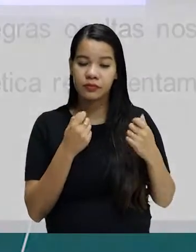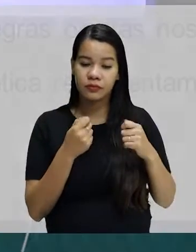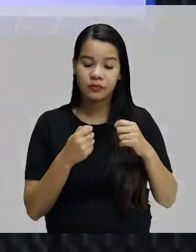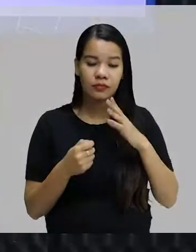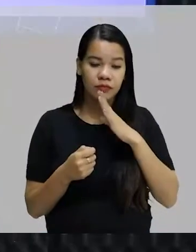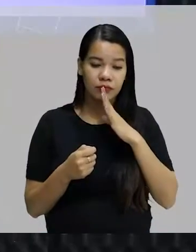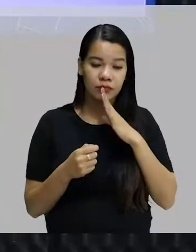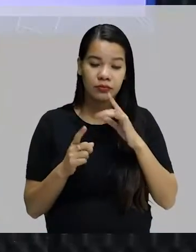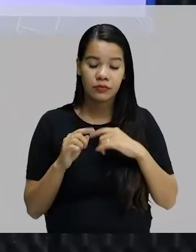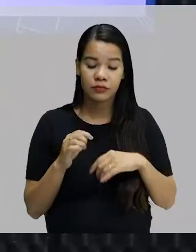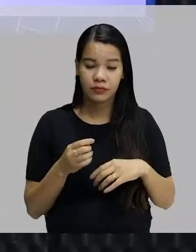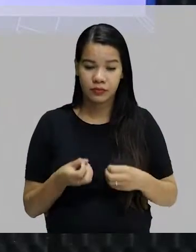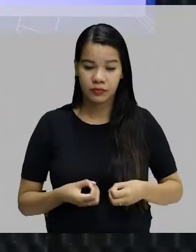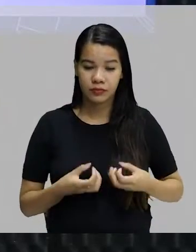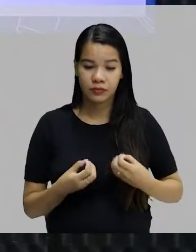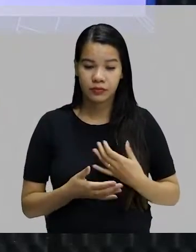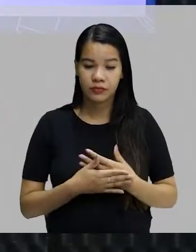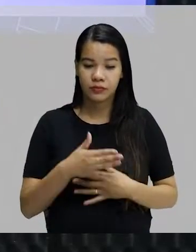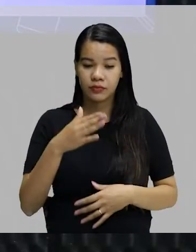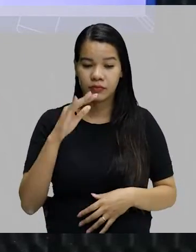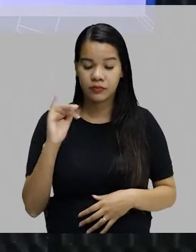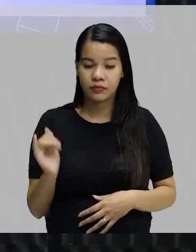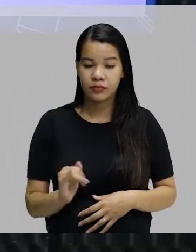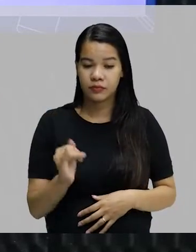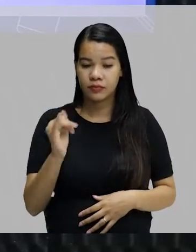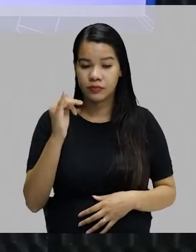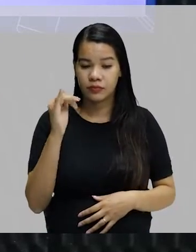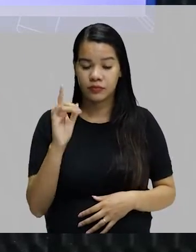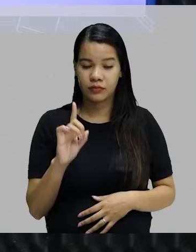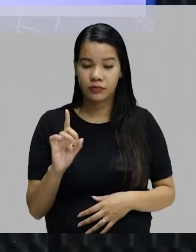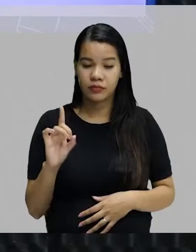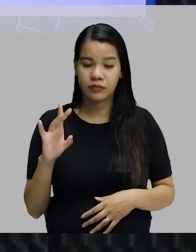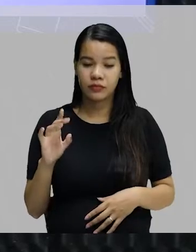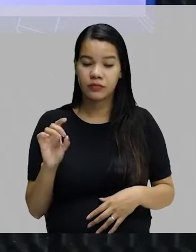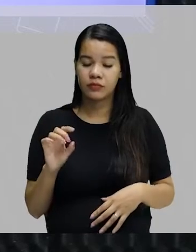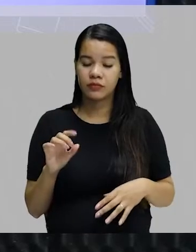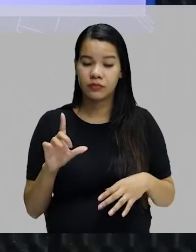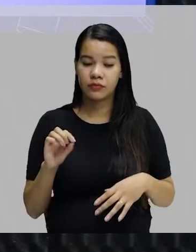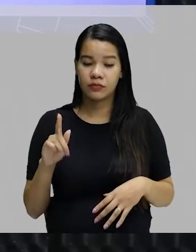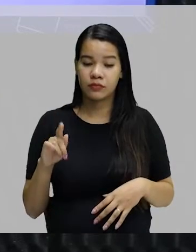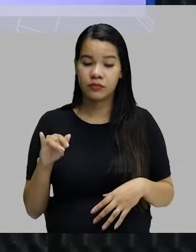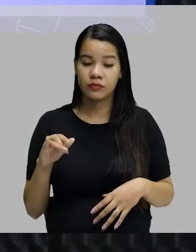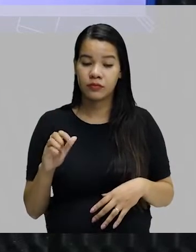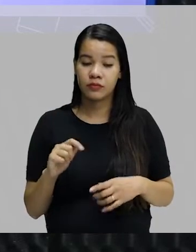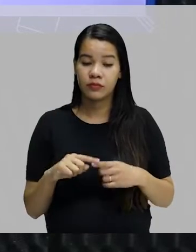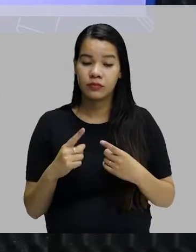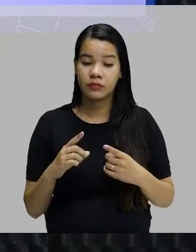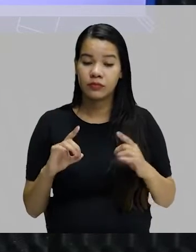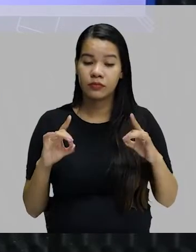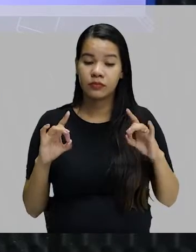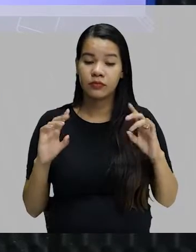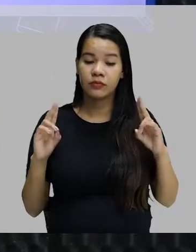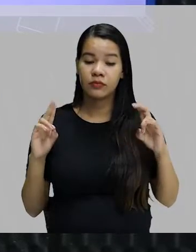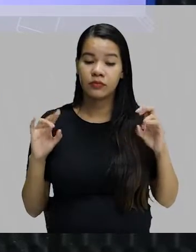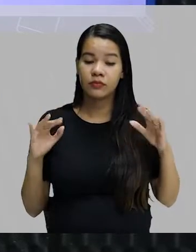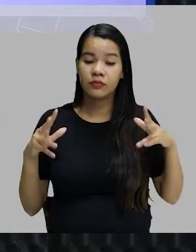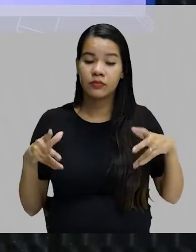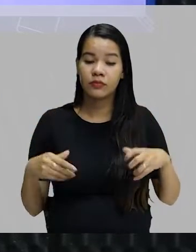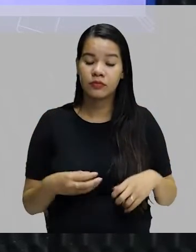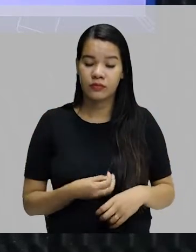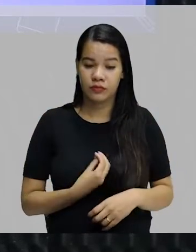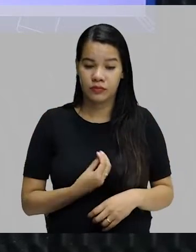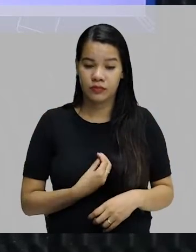da filosofia. Na verdade, não é uma coisa sobre lógica, é sobre a vida. Daquilo que você não sabe, você deve ficar